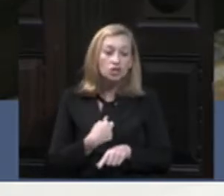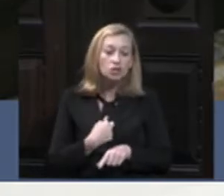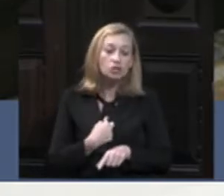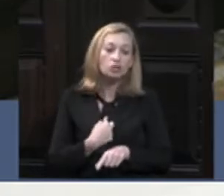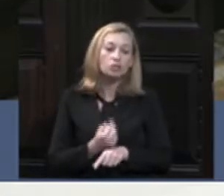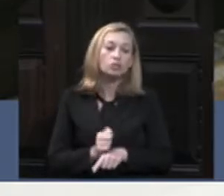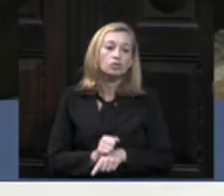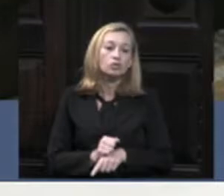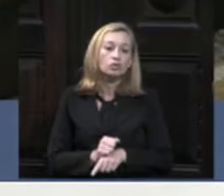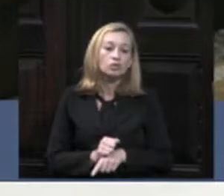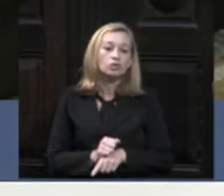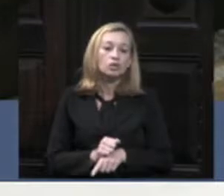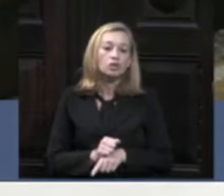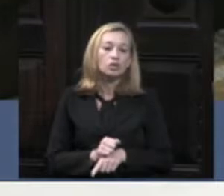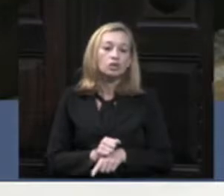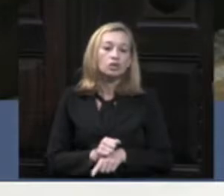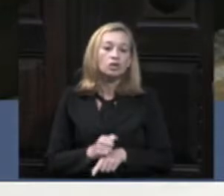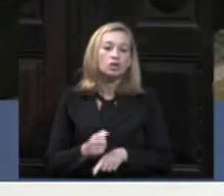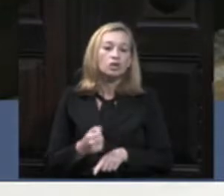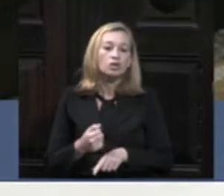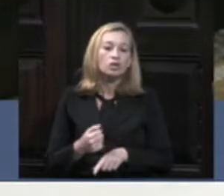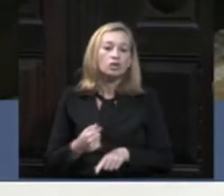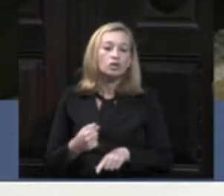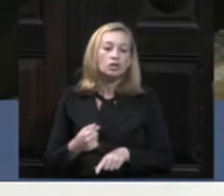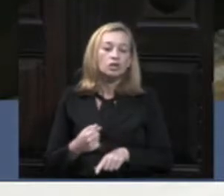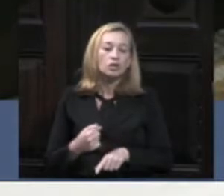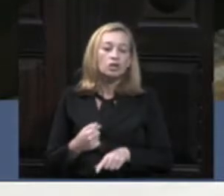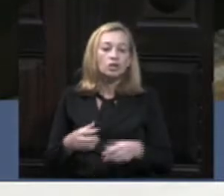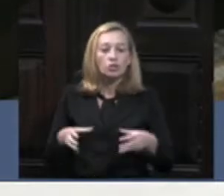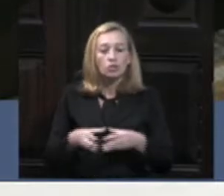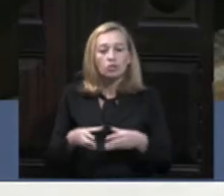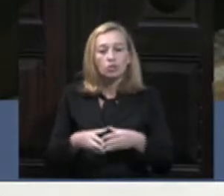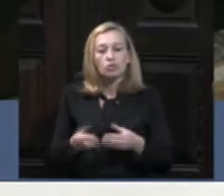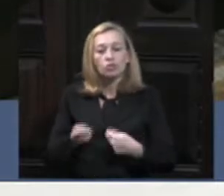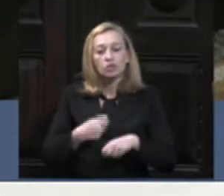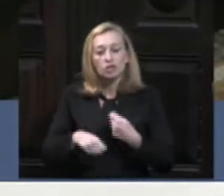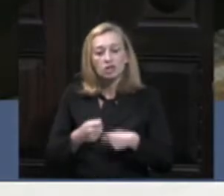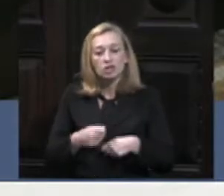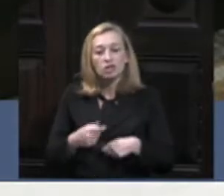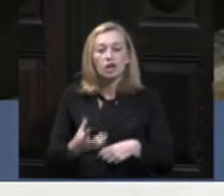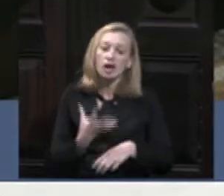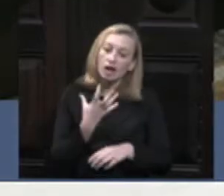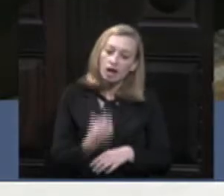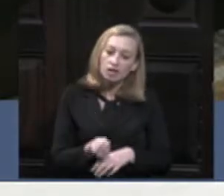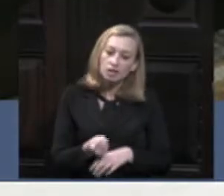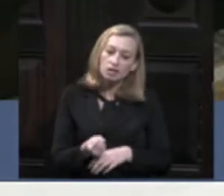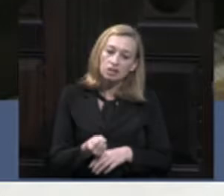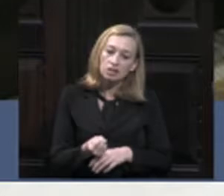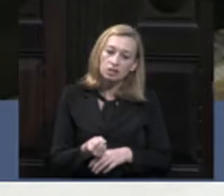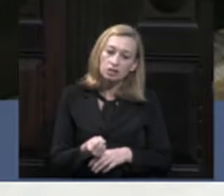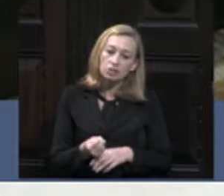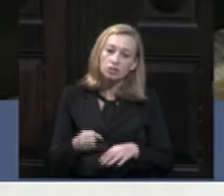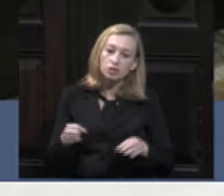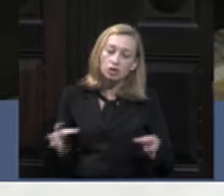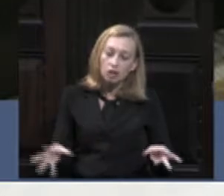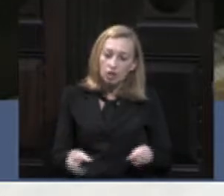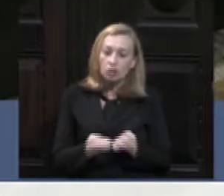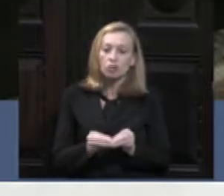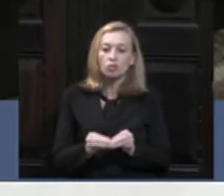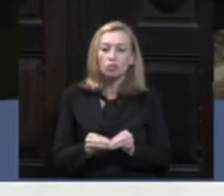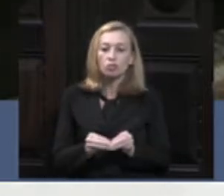anseio. Então, o meu parecer pela comissão de orçamento é favorável, incluindo